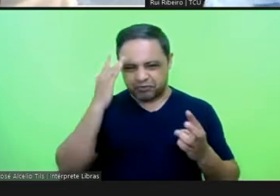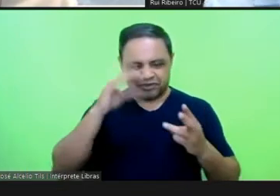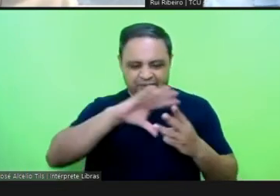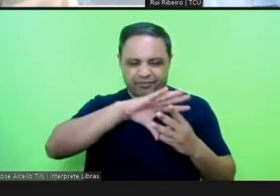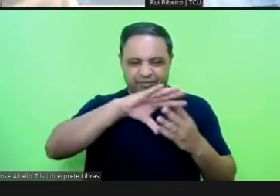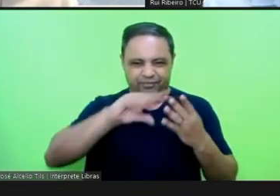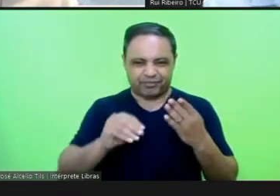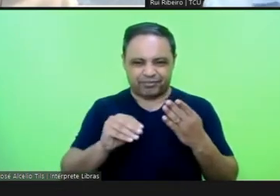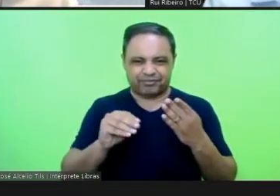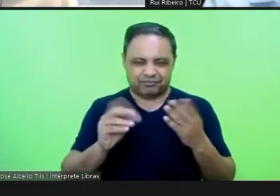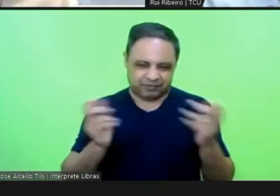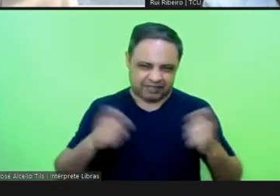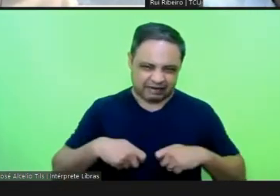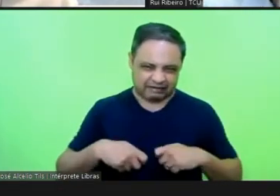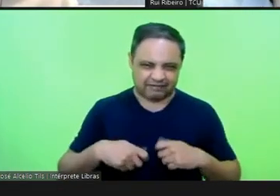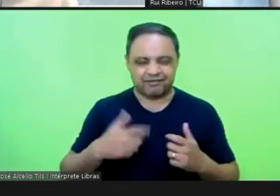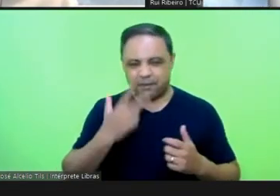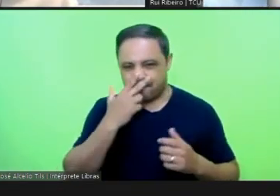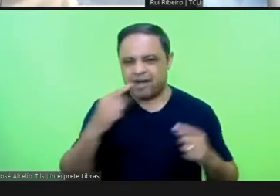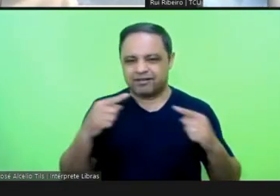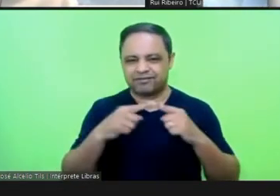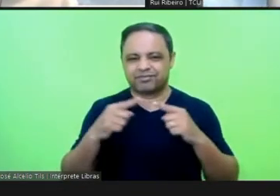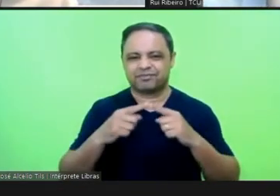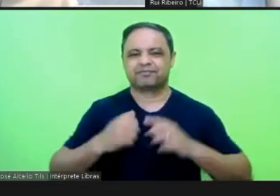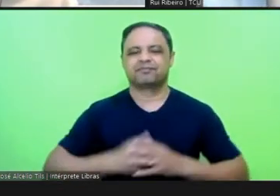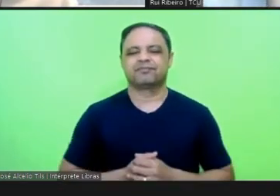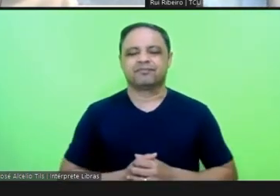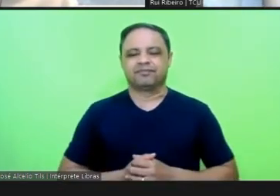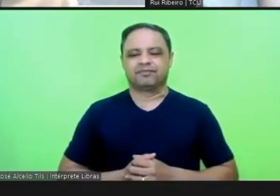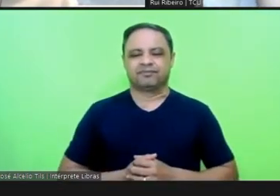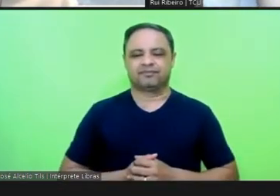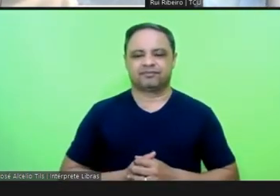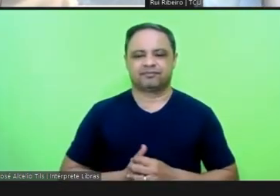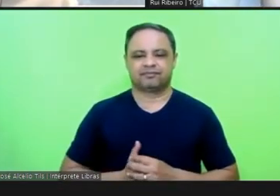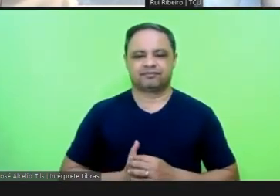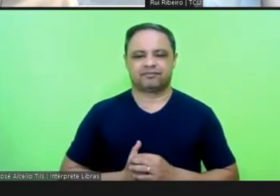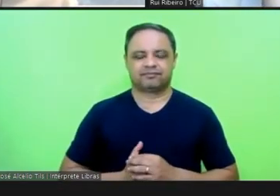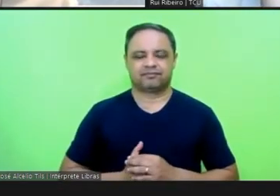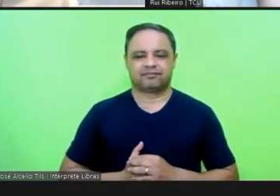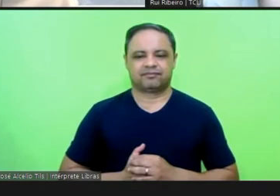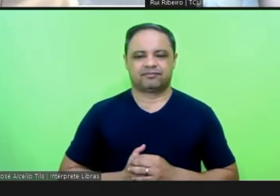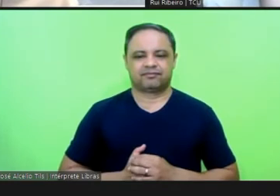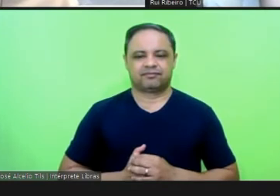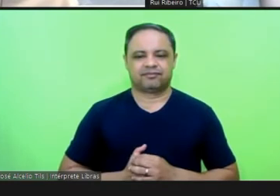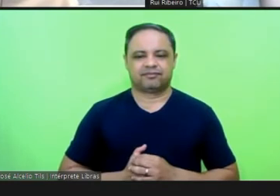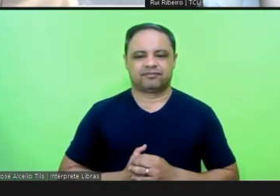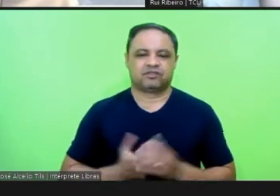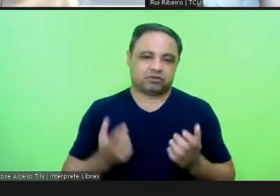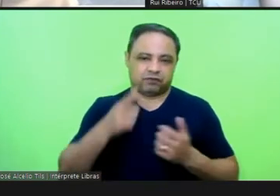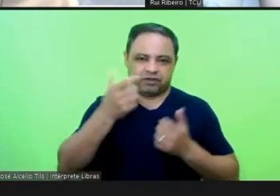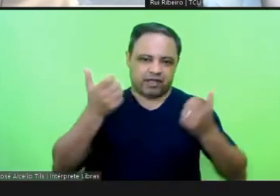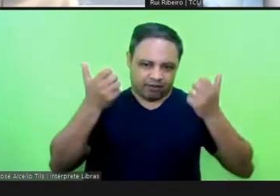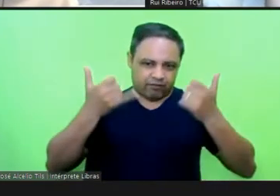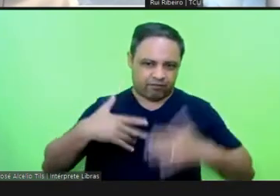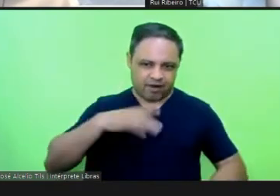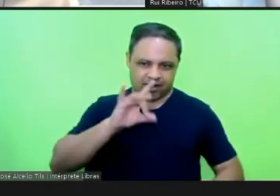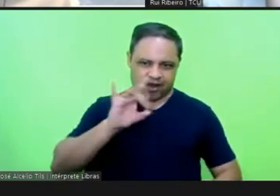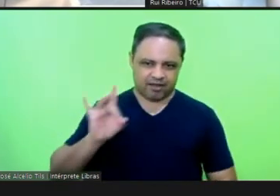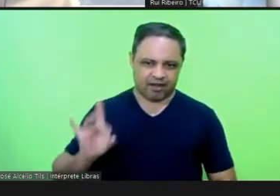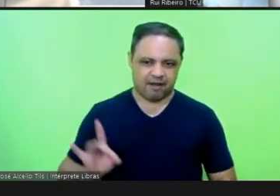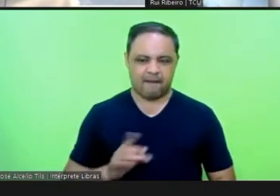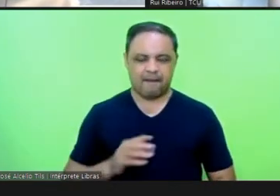responder, mas eu achei que fez sentido colocar nesse bloco. E se você quiser, eu vou repetindo aqui ponto por ponto